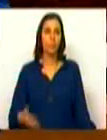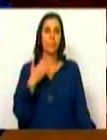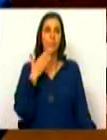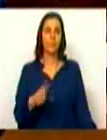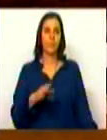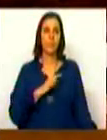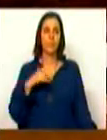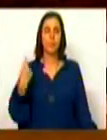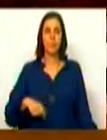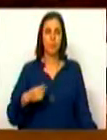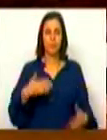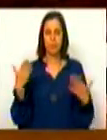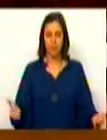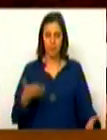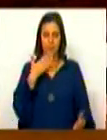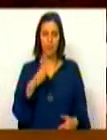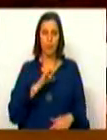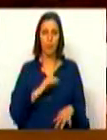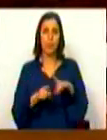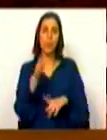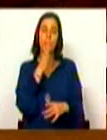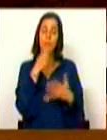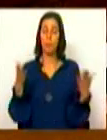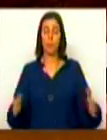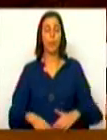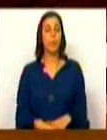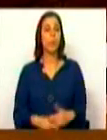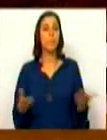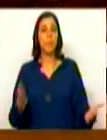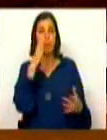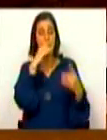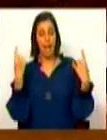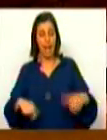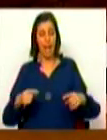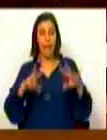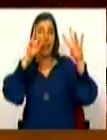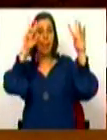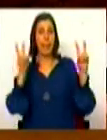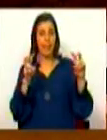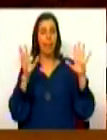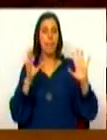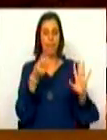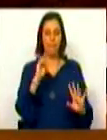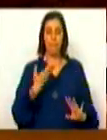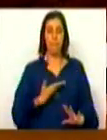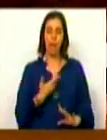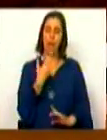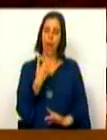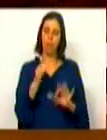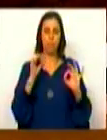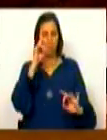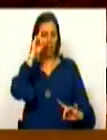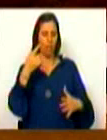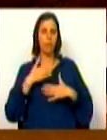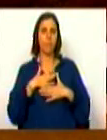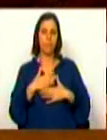Muito obrigado, Sr. Presidente, Sras. E Srs. Deputados. Se existe tema de que o PSD pode falar com